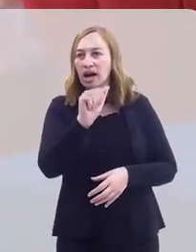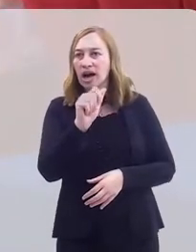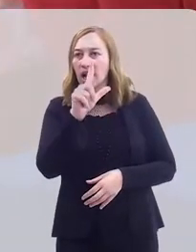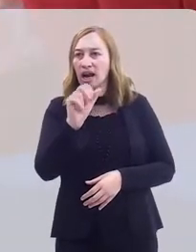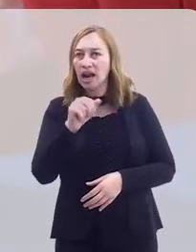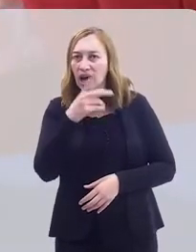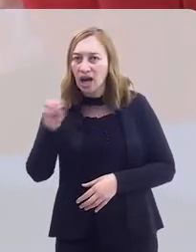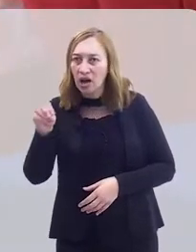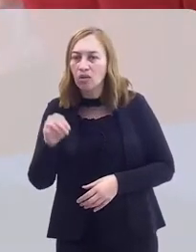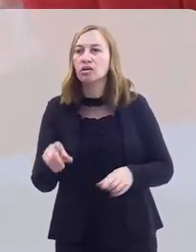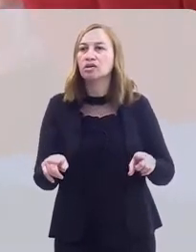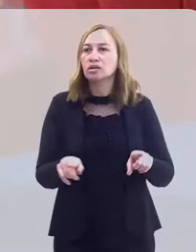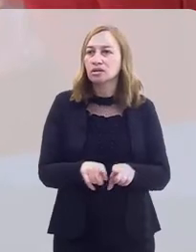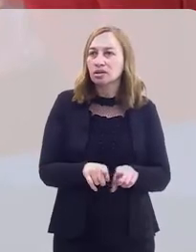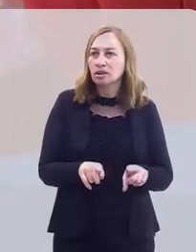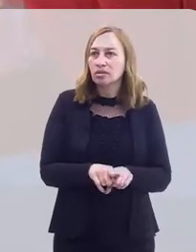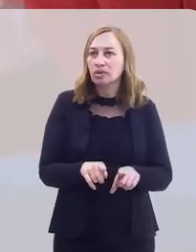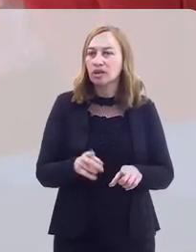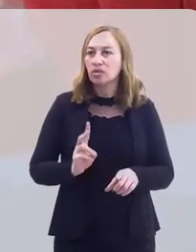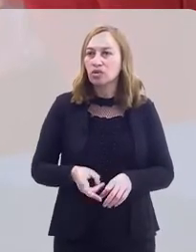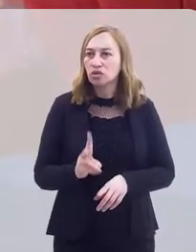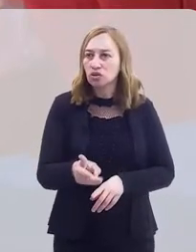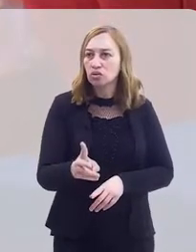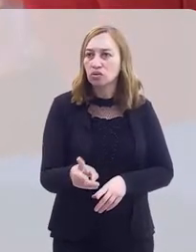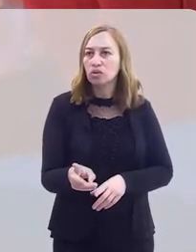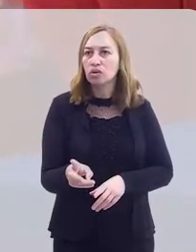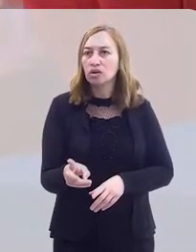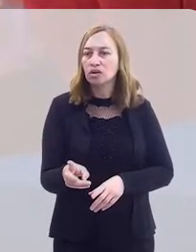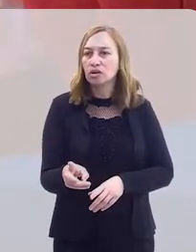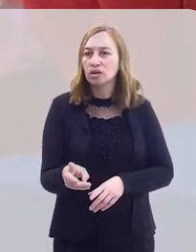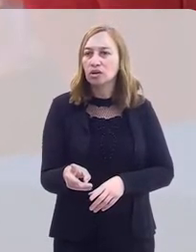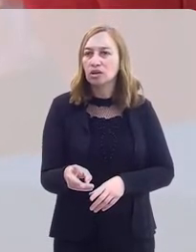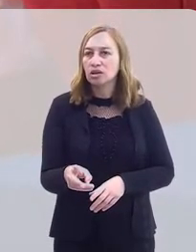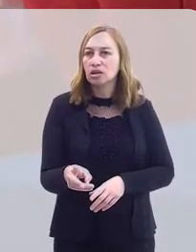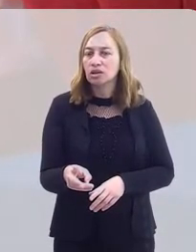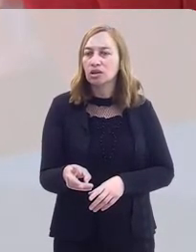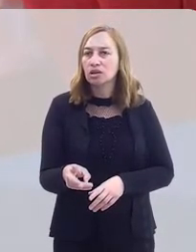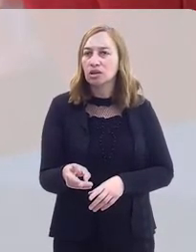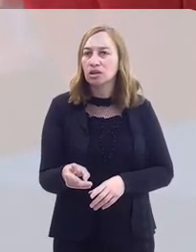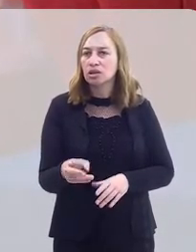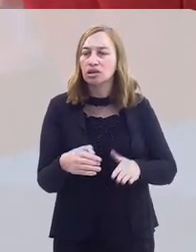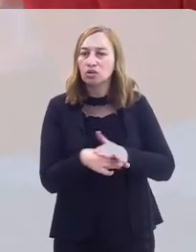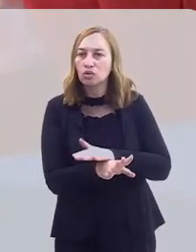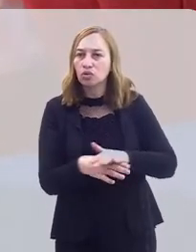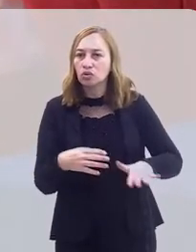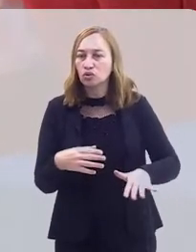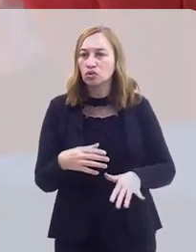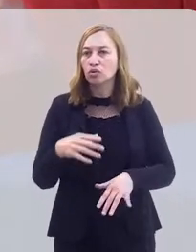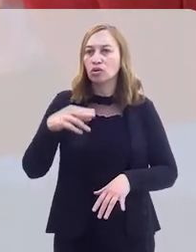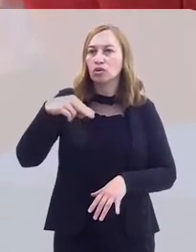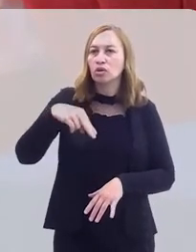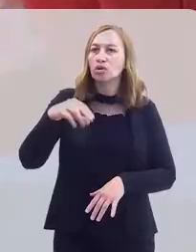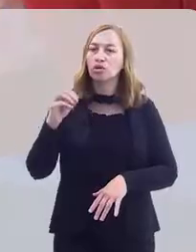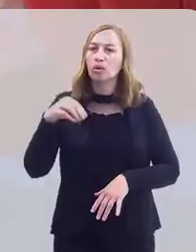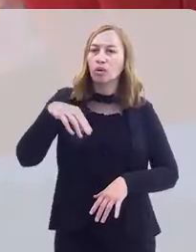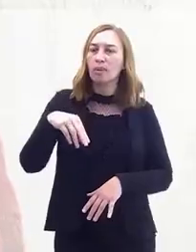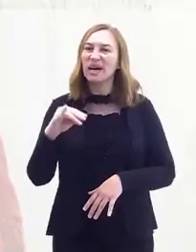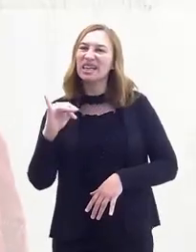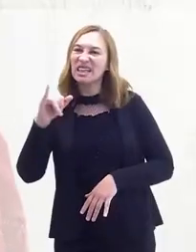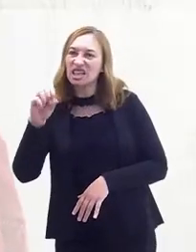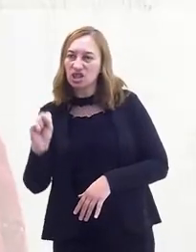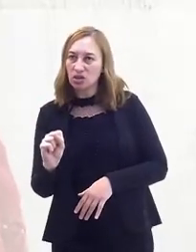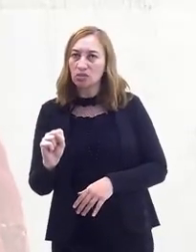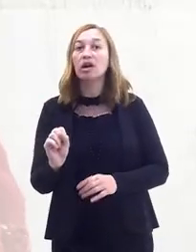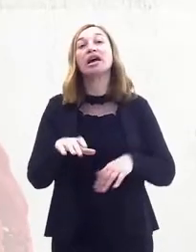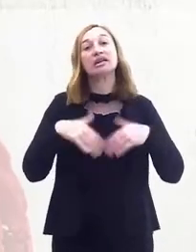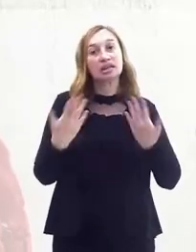Nós temos Taldarache, também, que ainda mantém ainda esse hábito do nomadismo. Né? Tá.